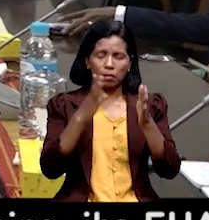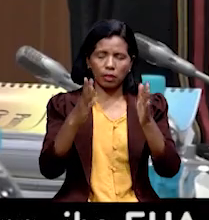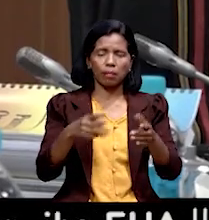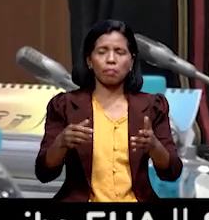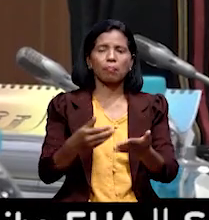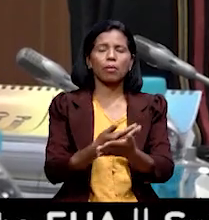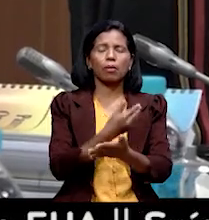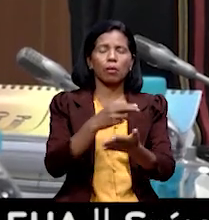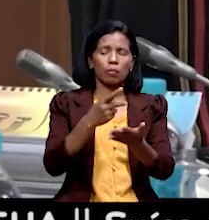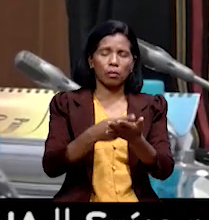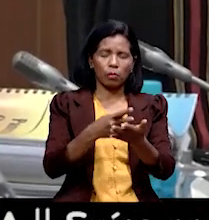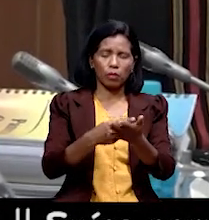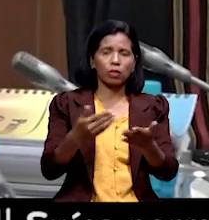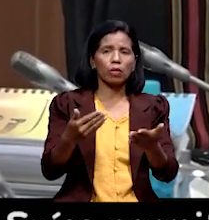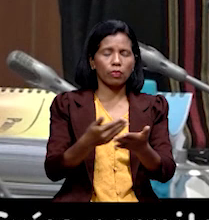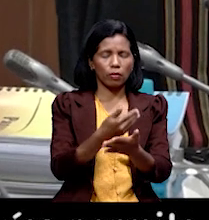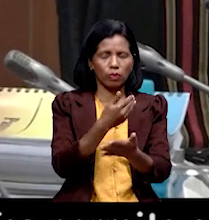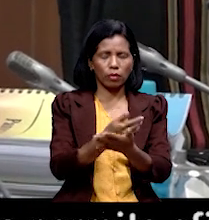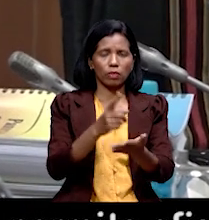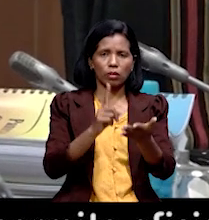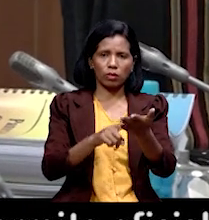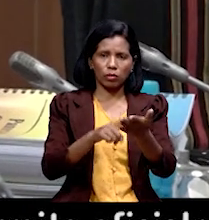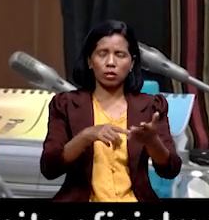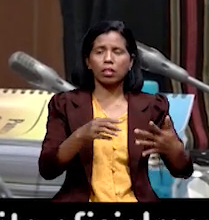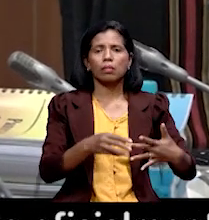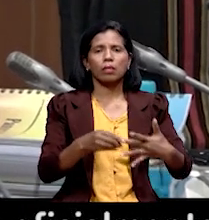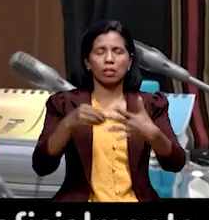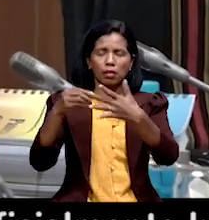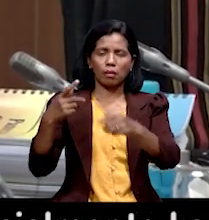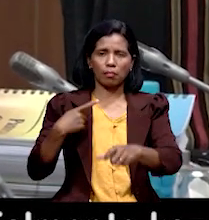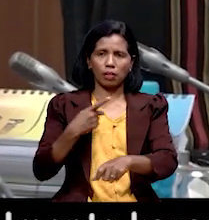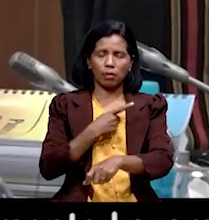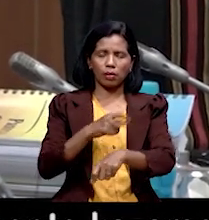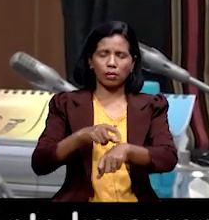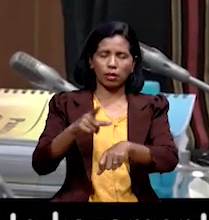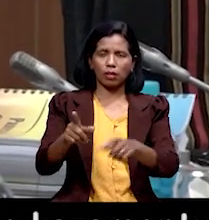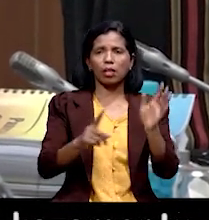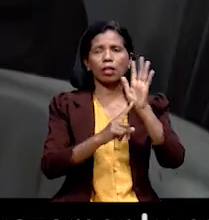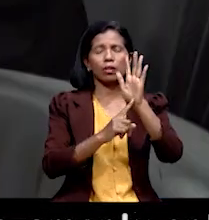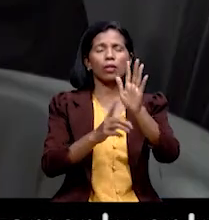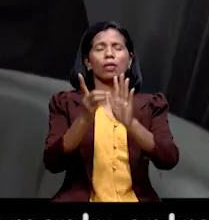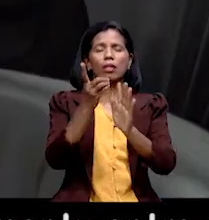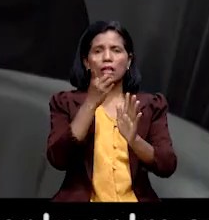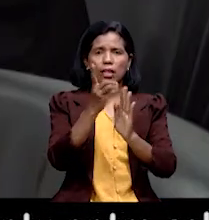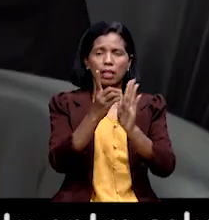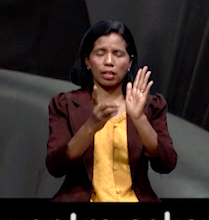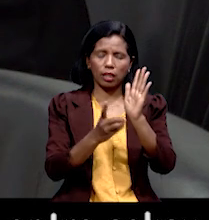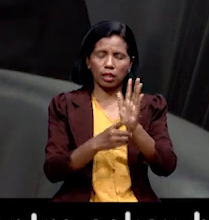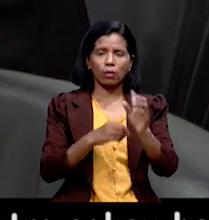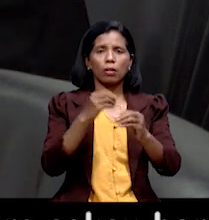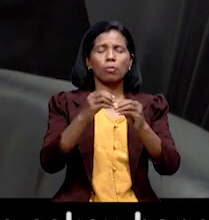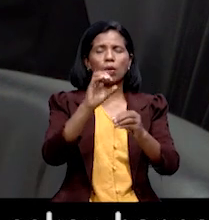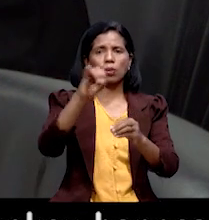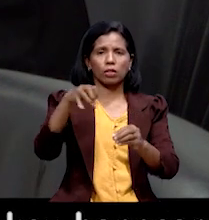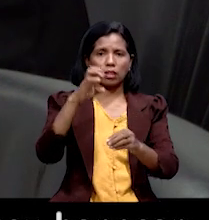Liu Atos Ida durante discussão especialidade. Parlamento Nacional hatou decreto com o Orçamento Geral do Estado, Tinan Rihun Rua Rua